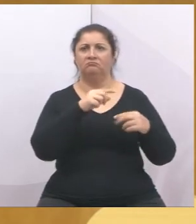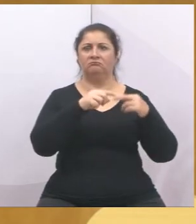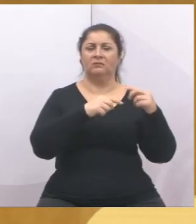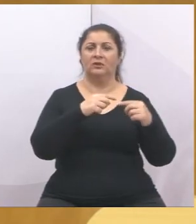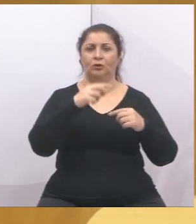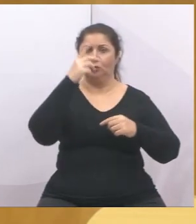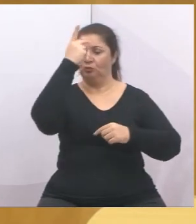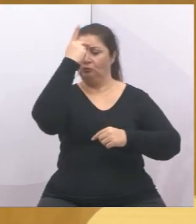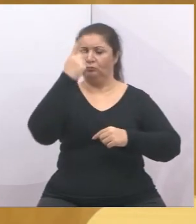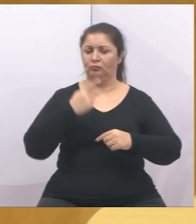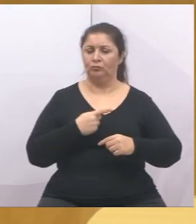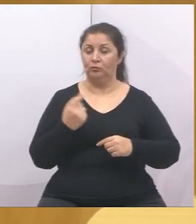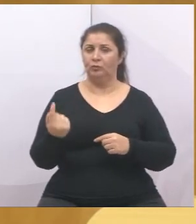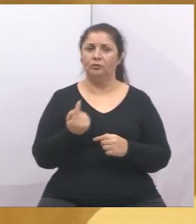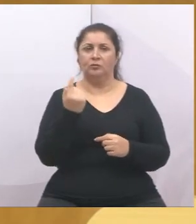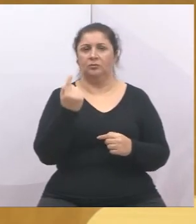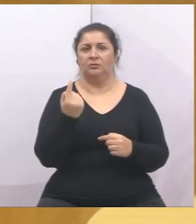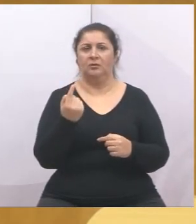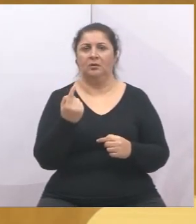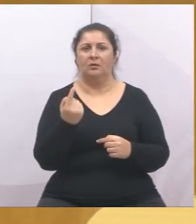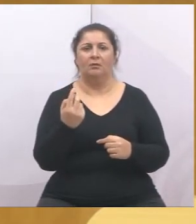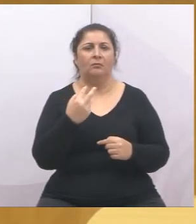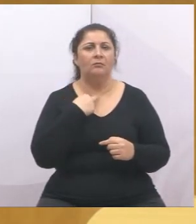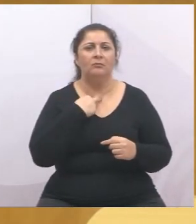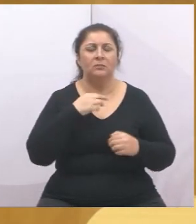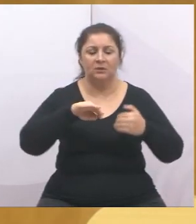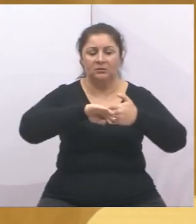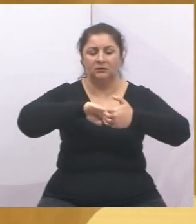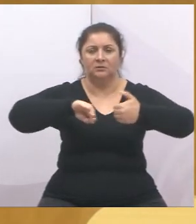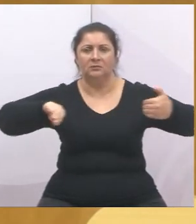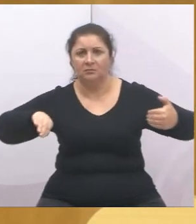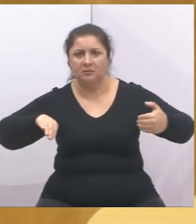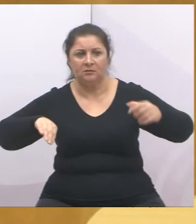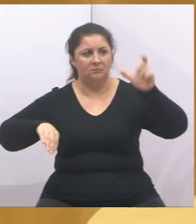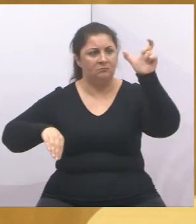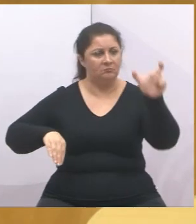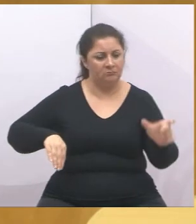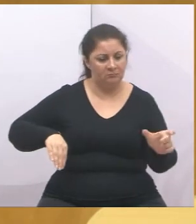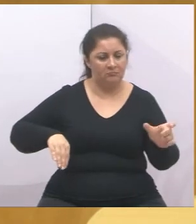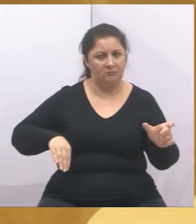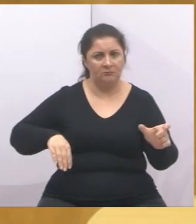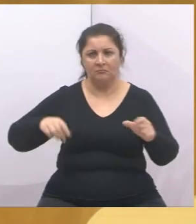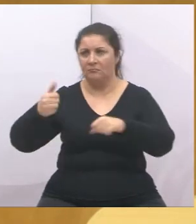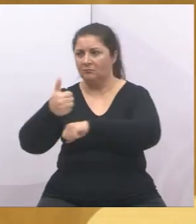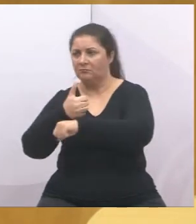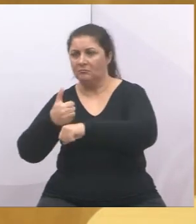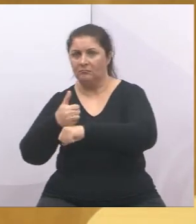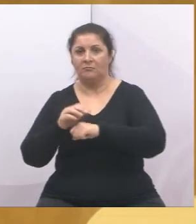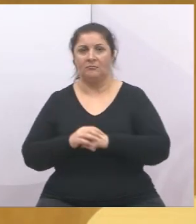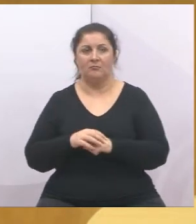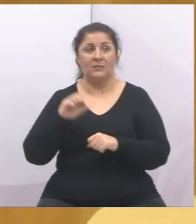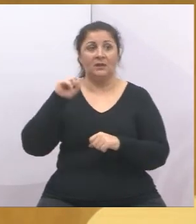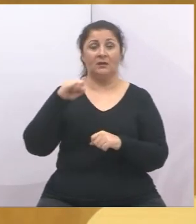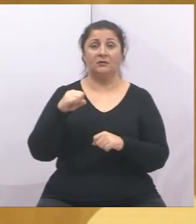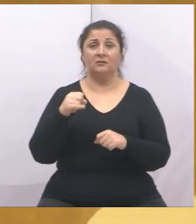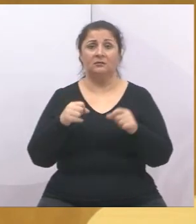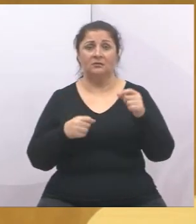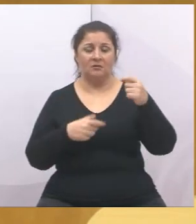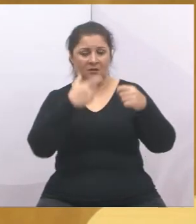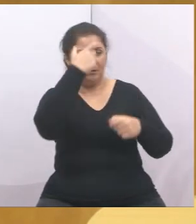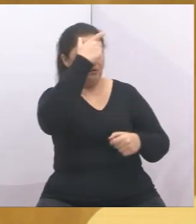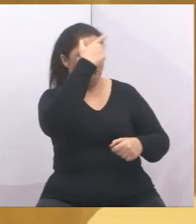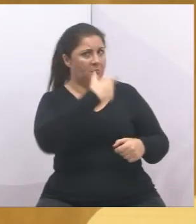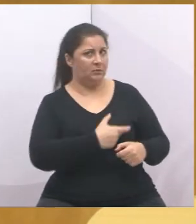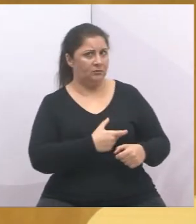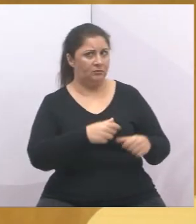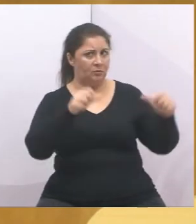autônomos. Eu não consigo separar o ser humano de um bom médico. Se ele não for um bom ser humano, ele não será